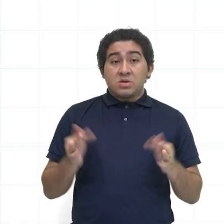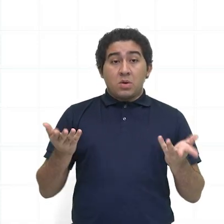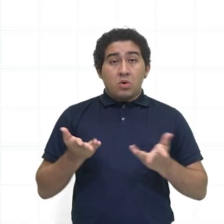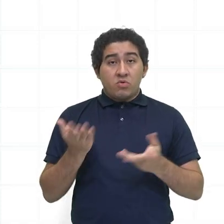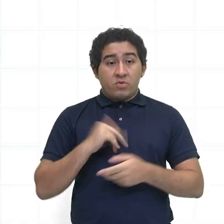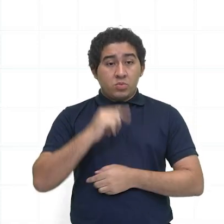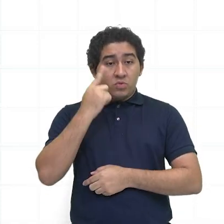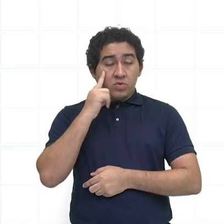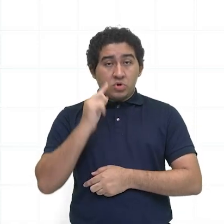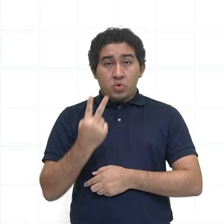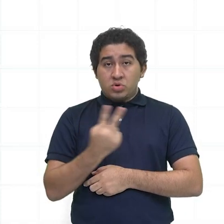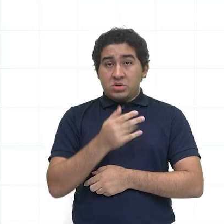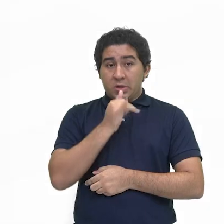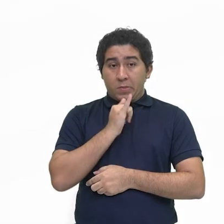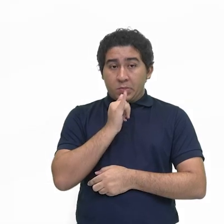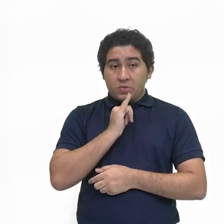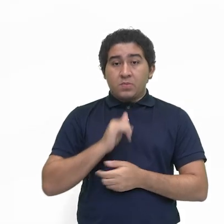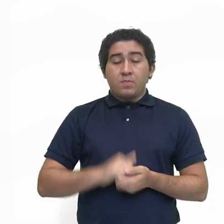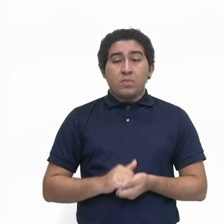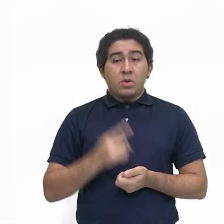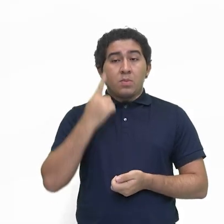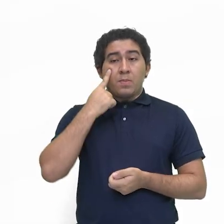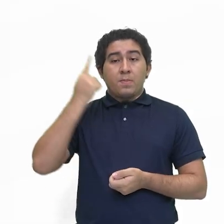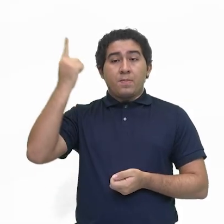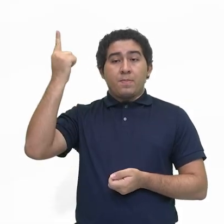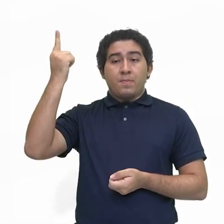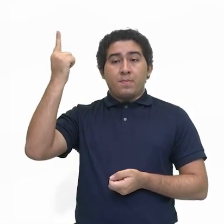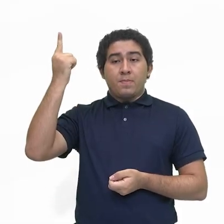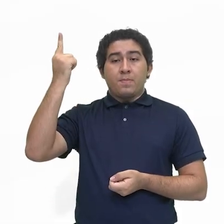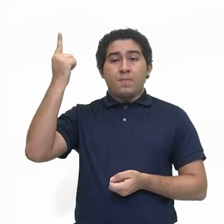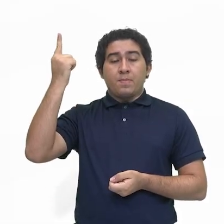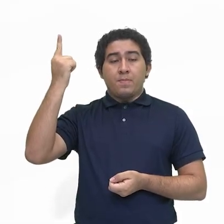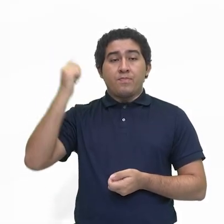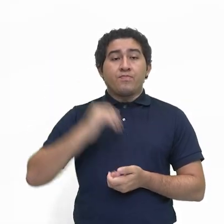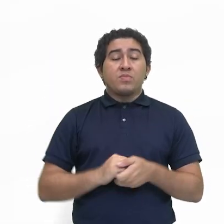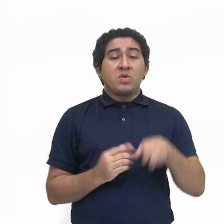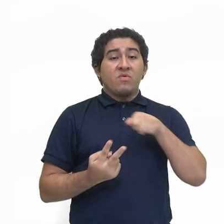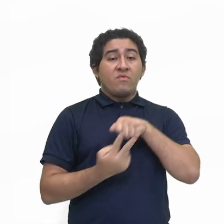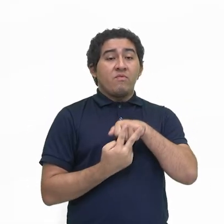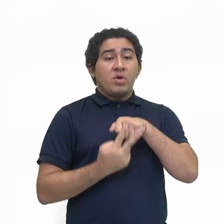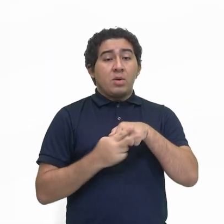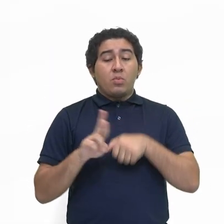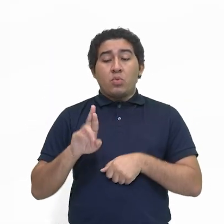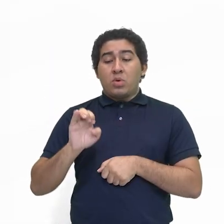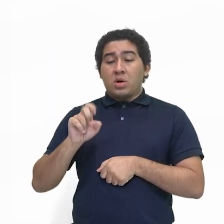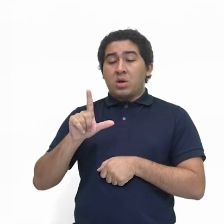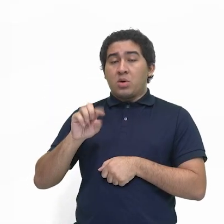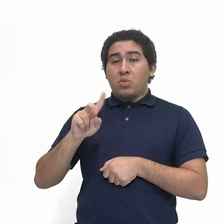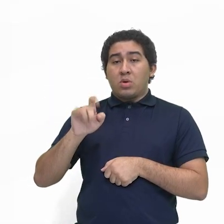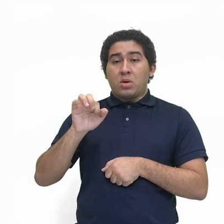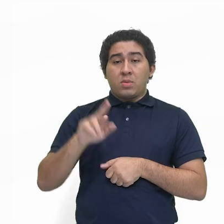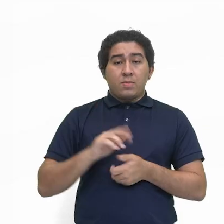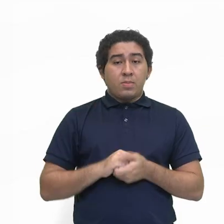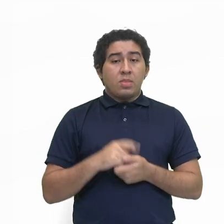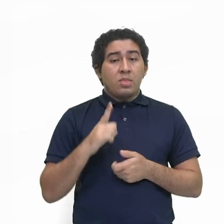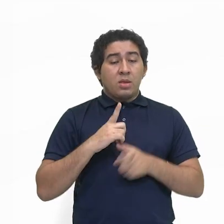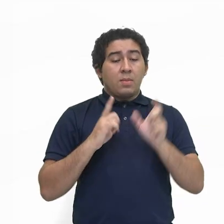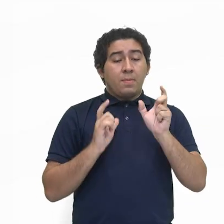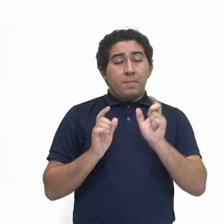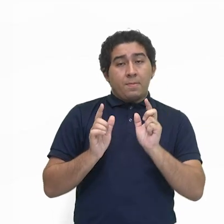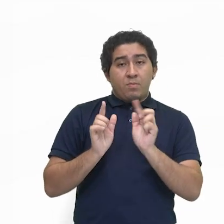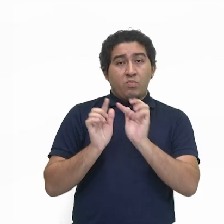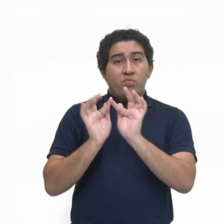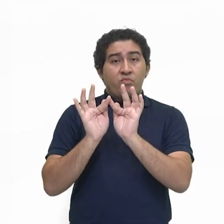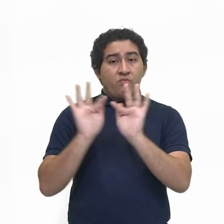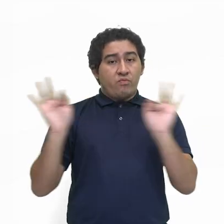ver mais 2 exemplos aqui. Olha só. Regular verbs. Eu tenho aqui play e soccer yesterday.